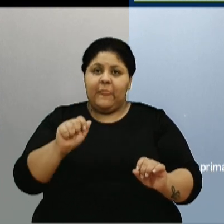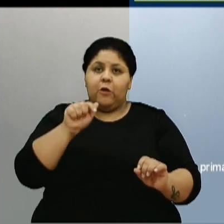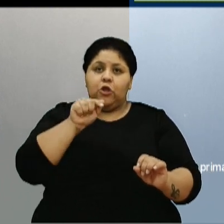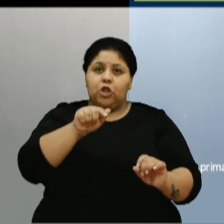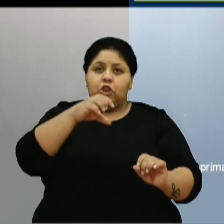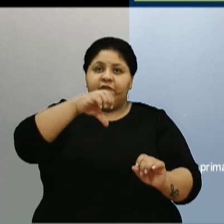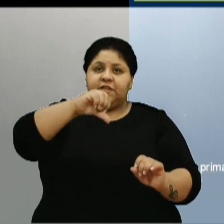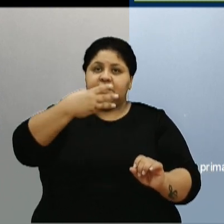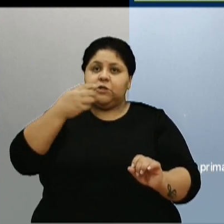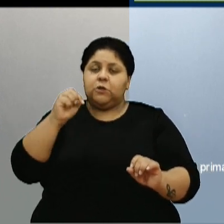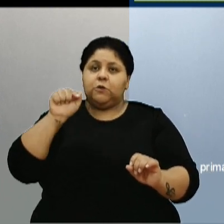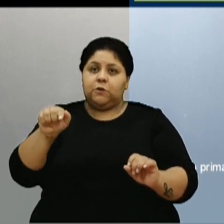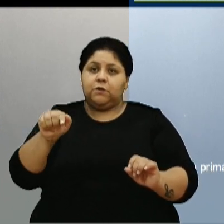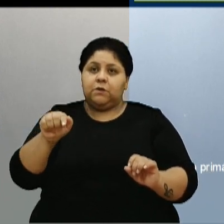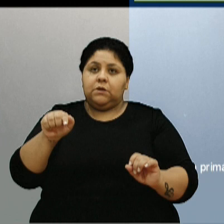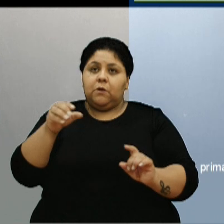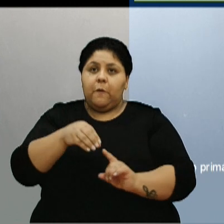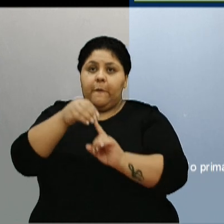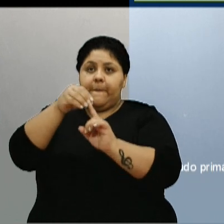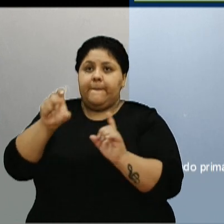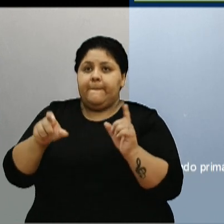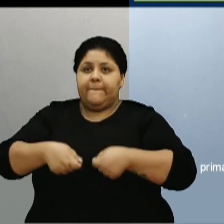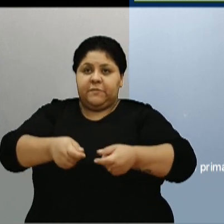932. Despesa primária total,